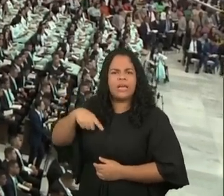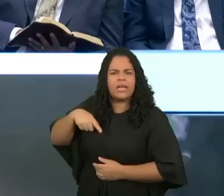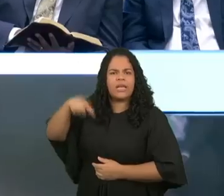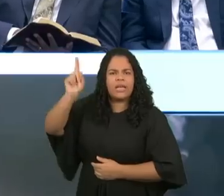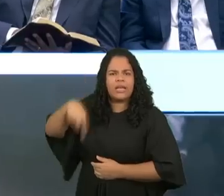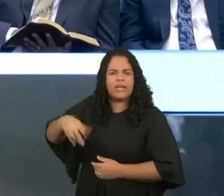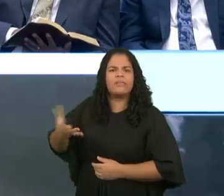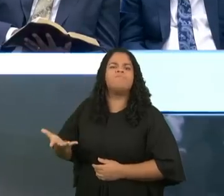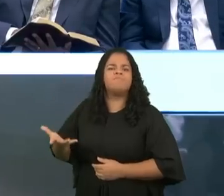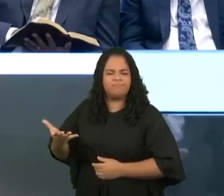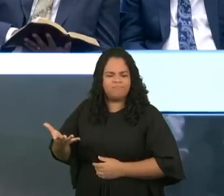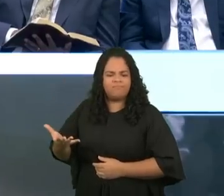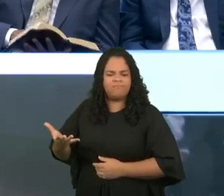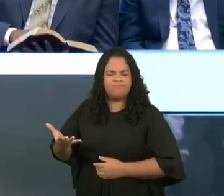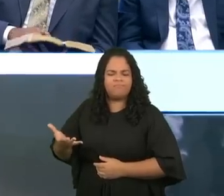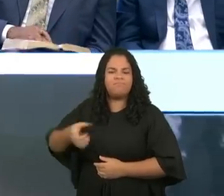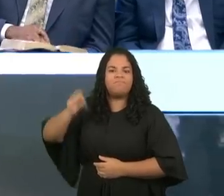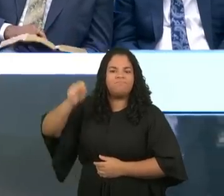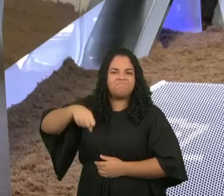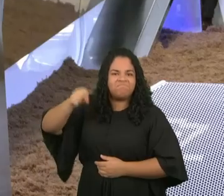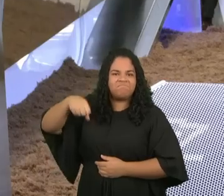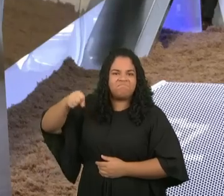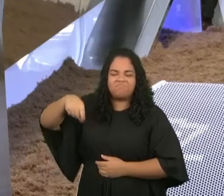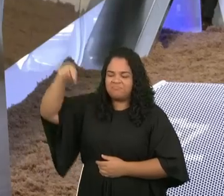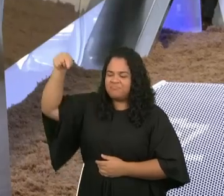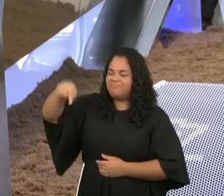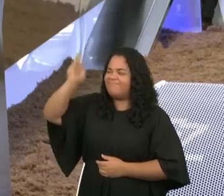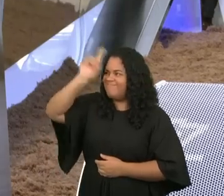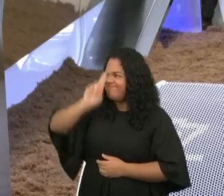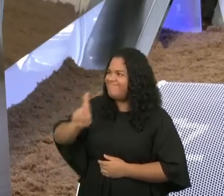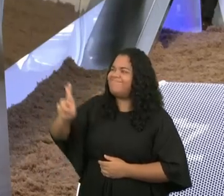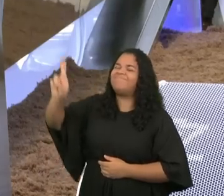Elohim, Yahvé,